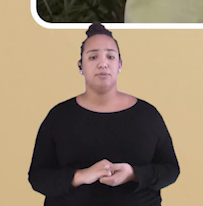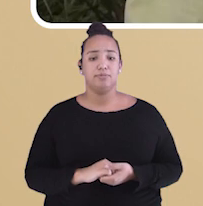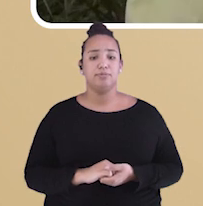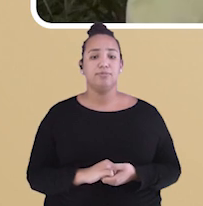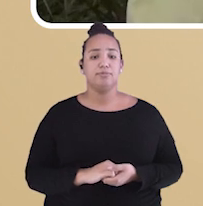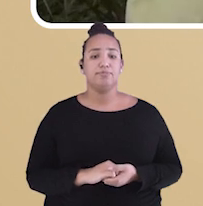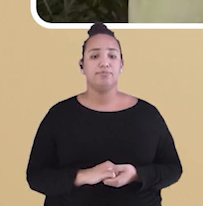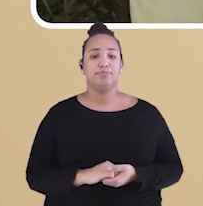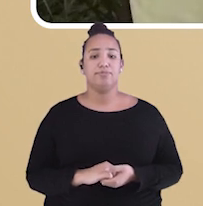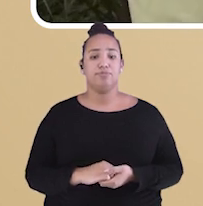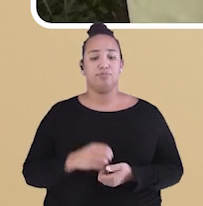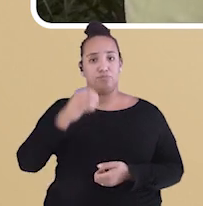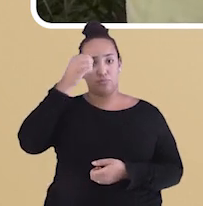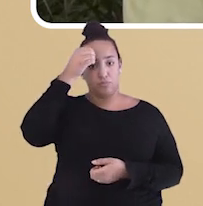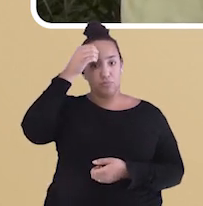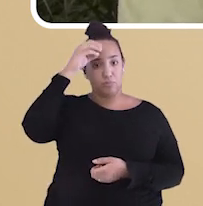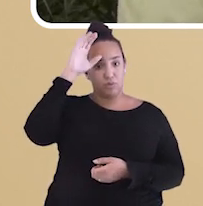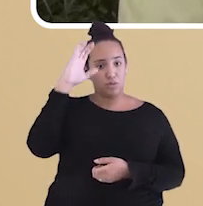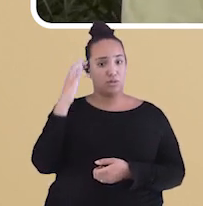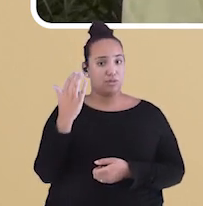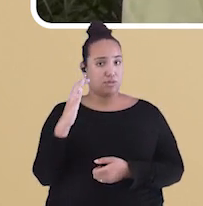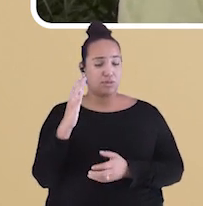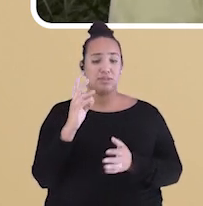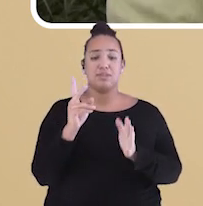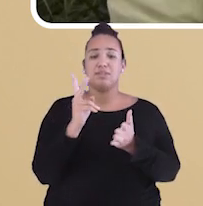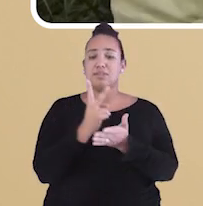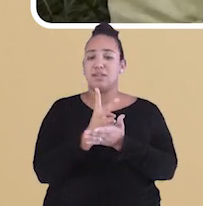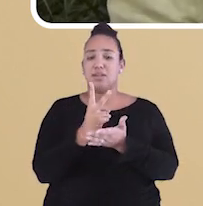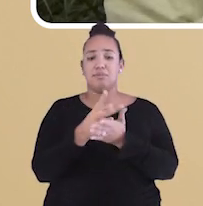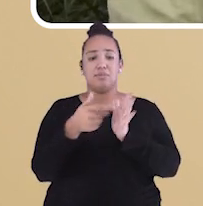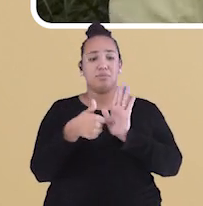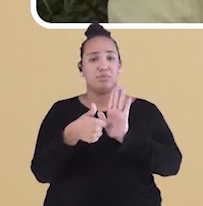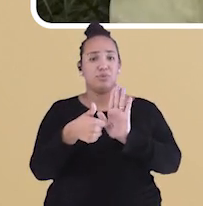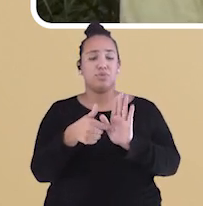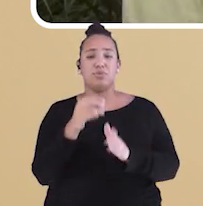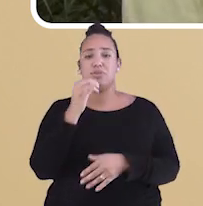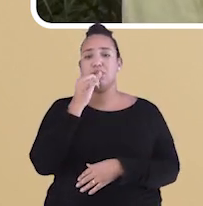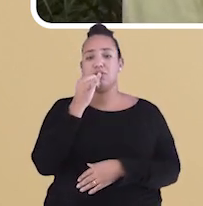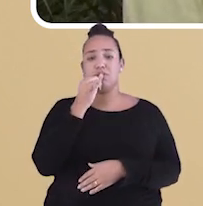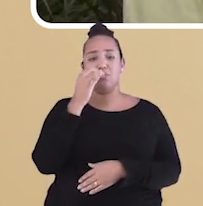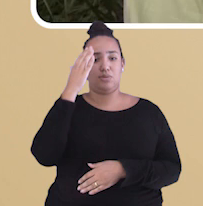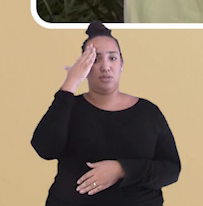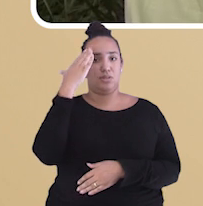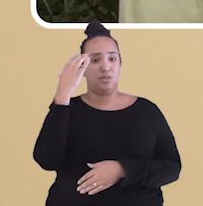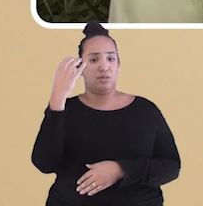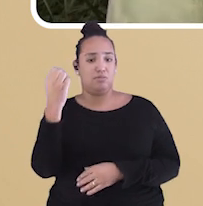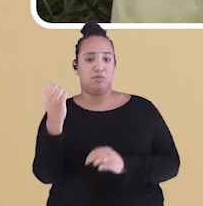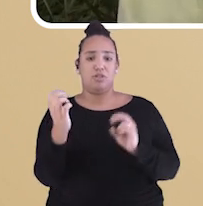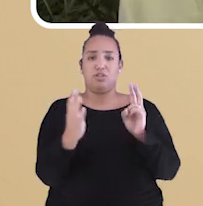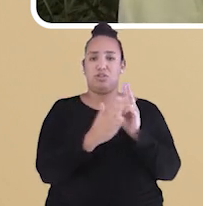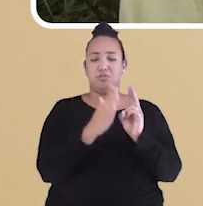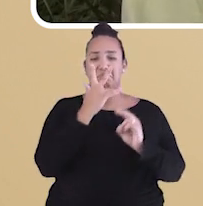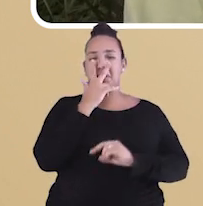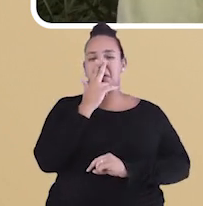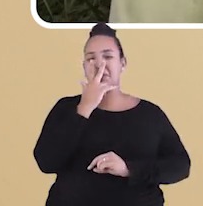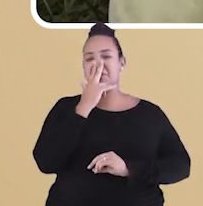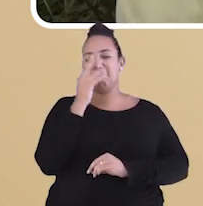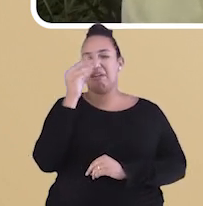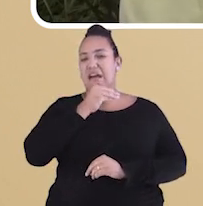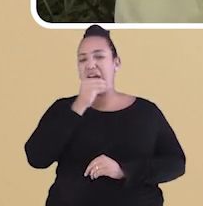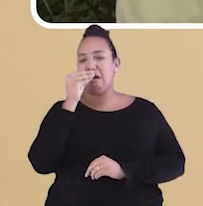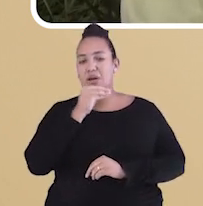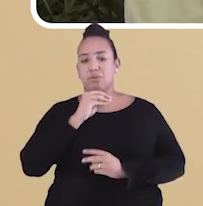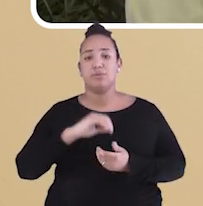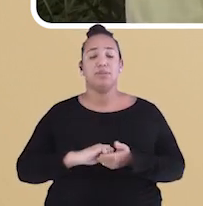chamado de conhecimento científico sempre tratou historicamente os nossos saberes como saberes inferiores. E nesse sentido,